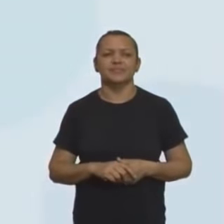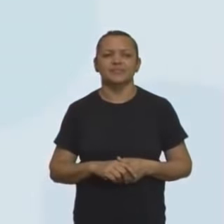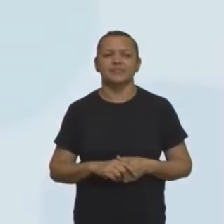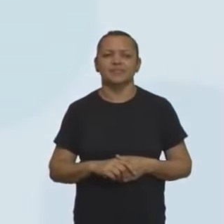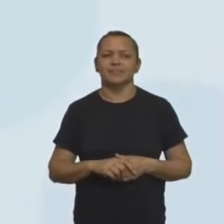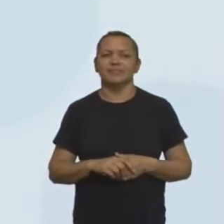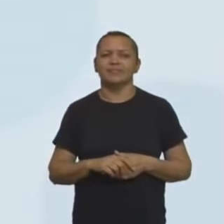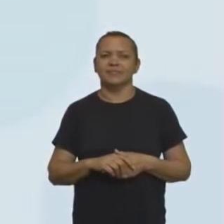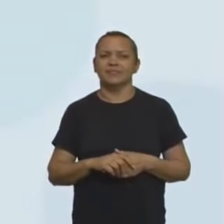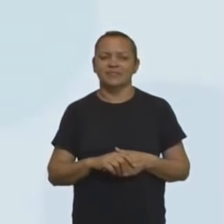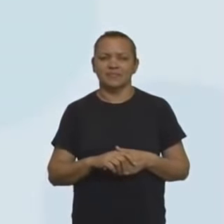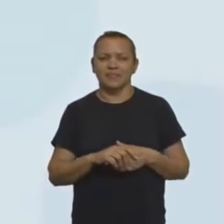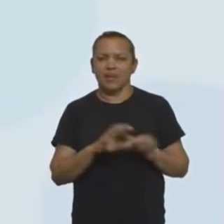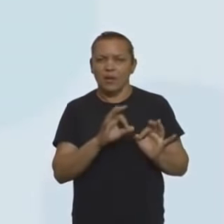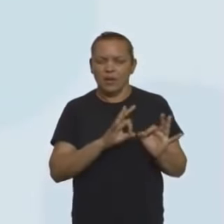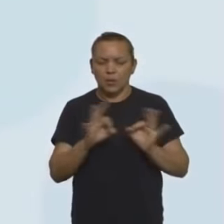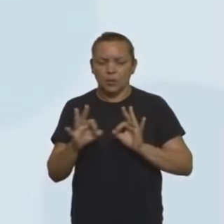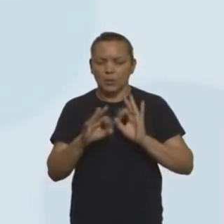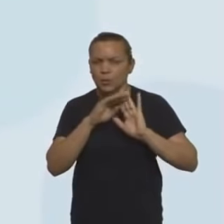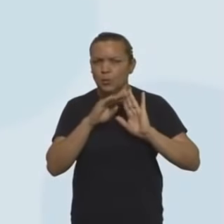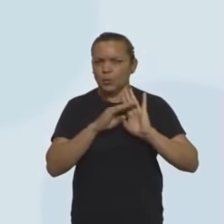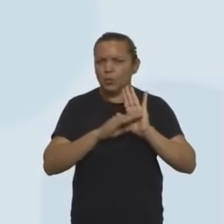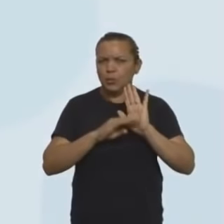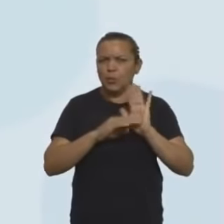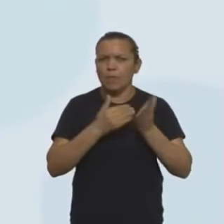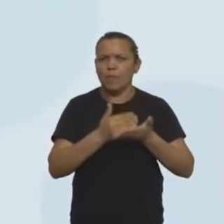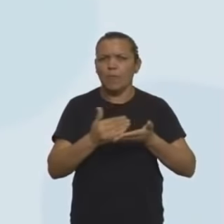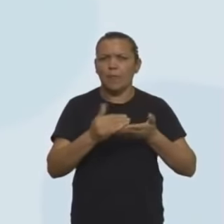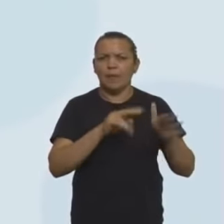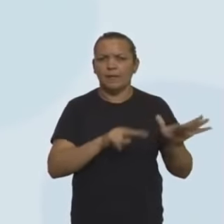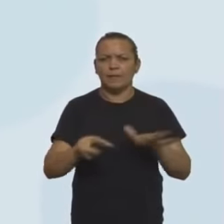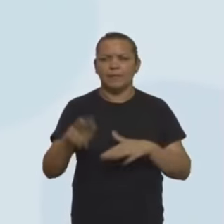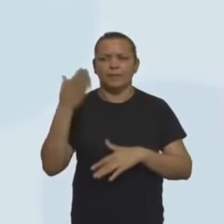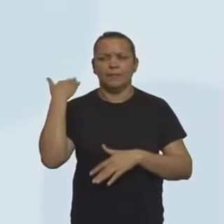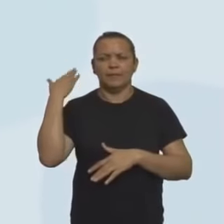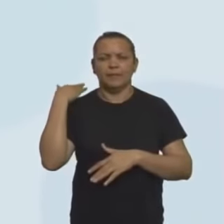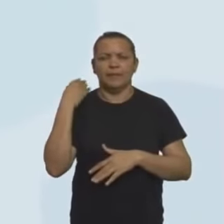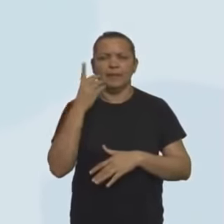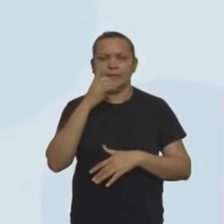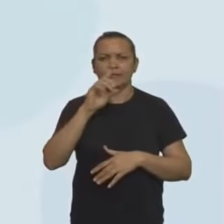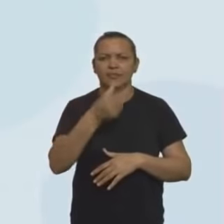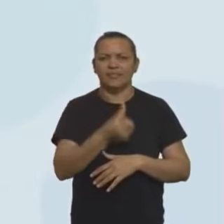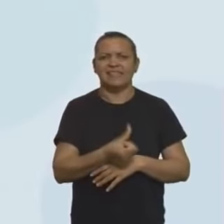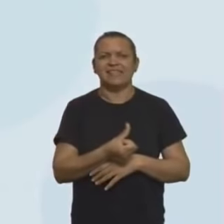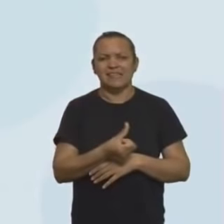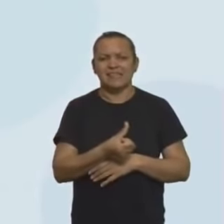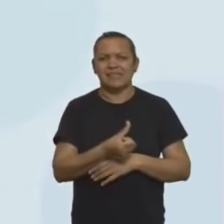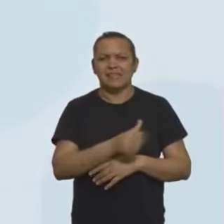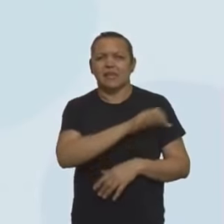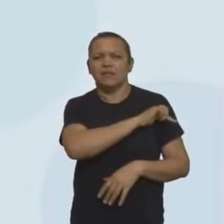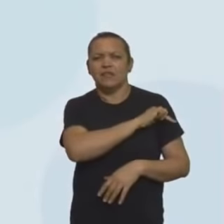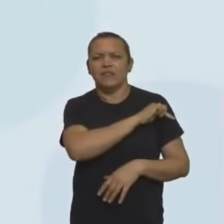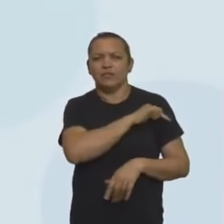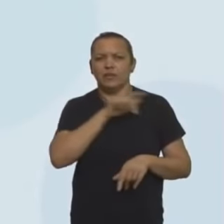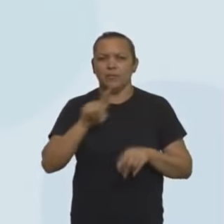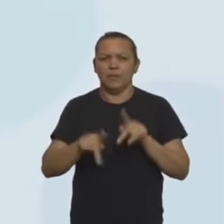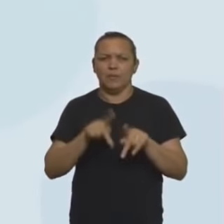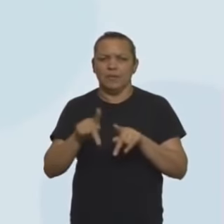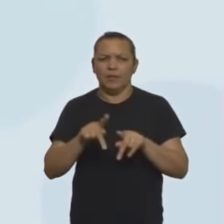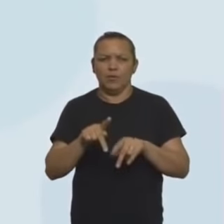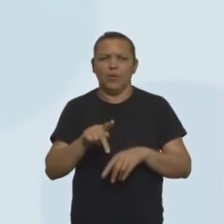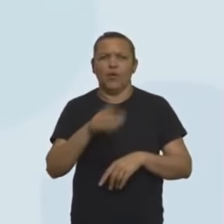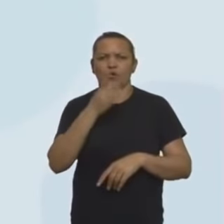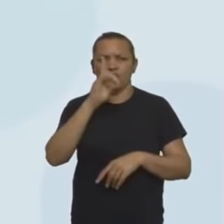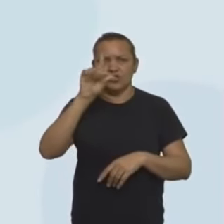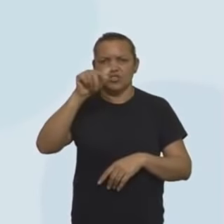Bom, nosso cronograma, como eu falei, a gente iniciou na semana passada, né, no dia 6, falando dos fundamentos pedagógicos. No dia 7, a gente falou sobre